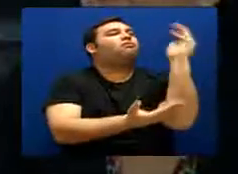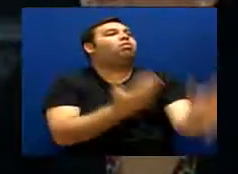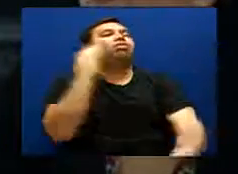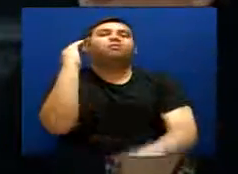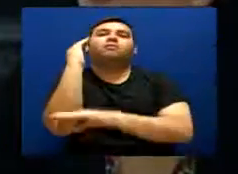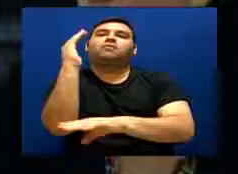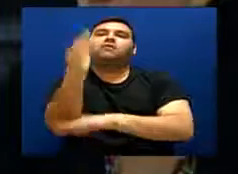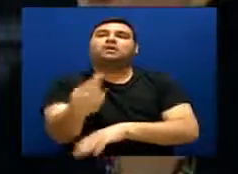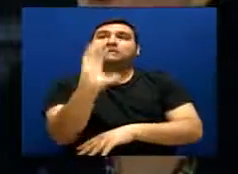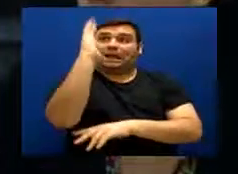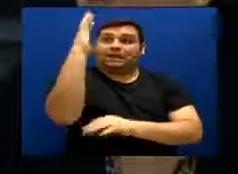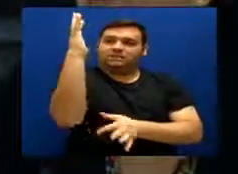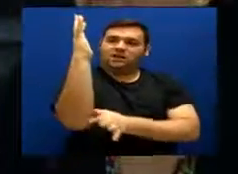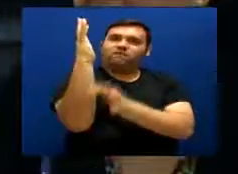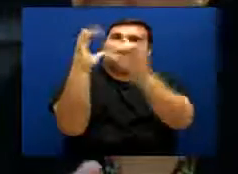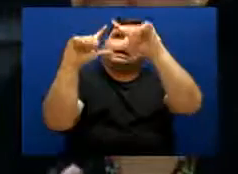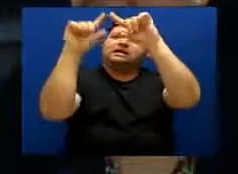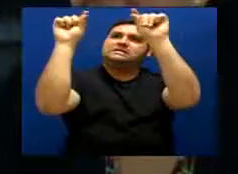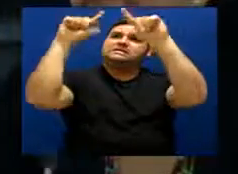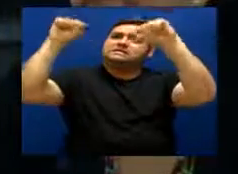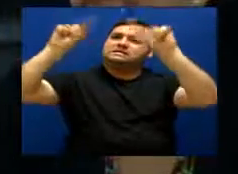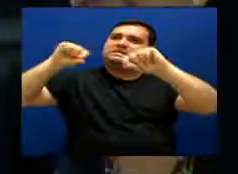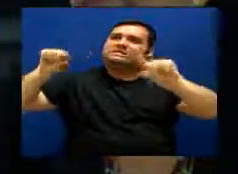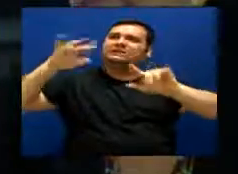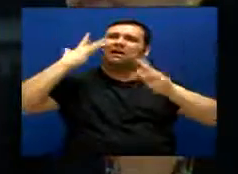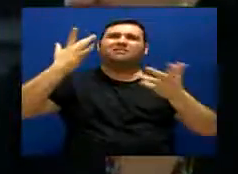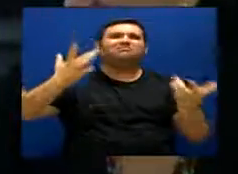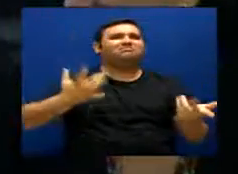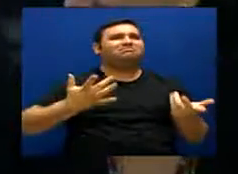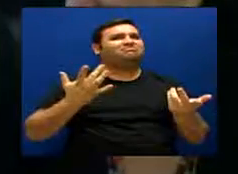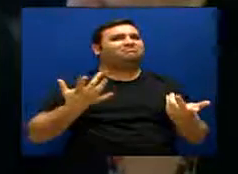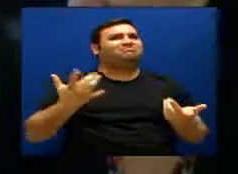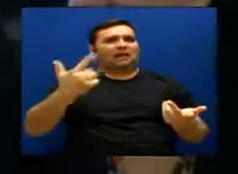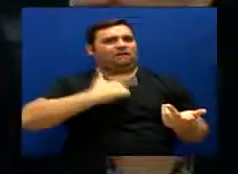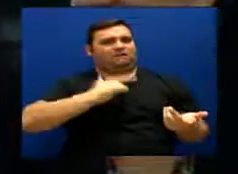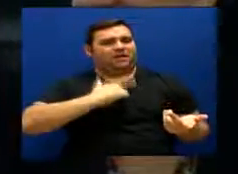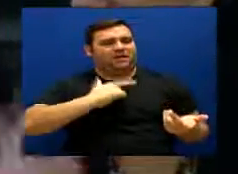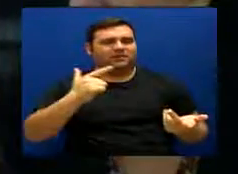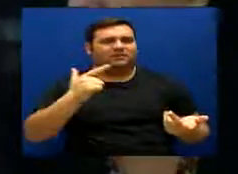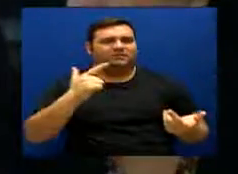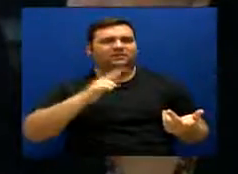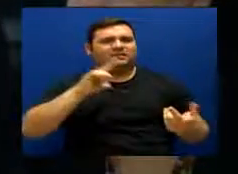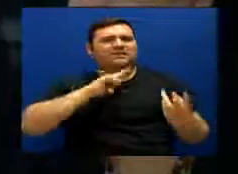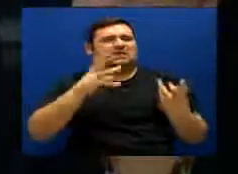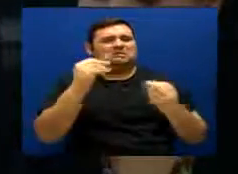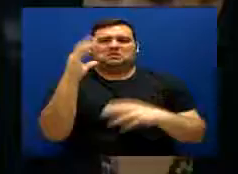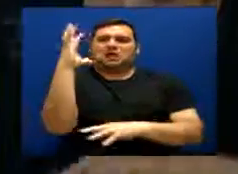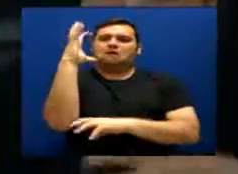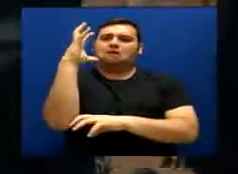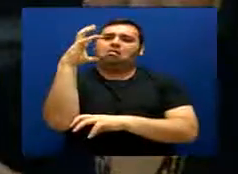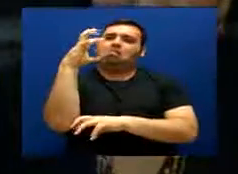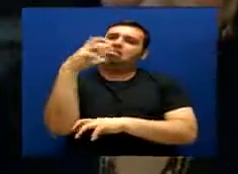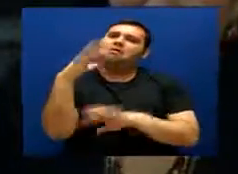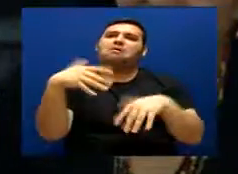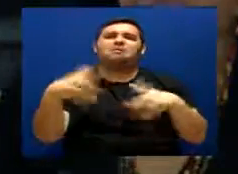esqueleto de uma árvore na frente da sua casa é uma coisa muito, muito da feia. E muita gente tem, deixa morrer